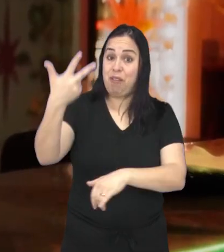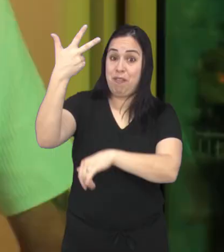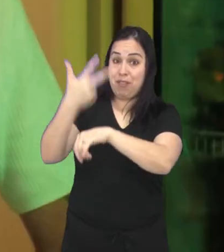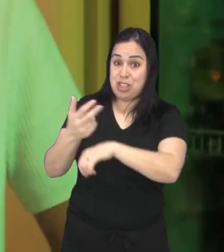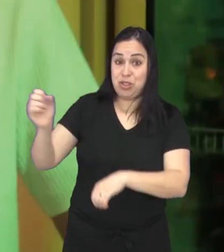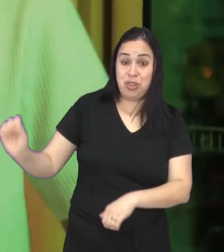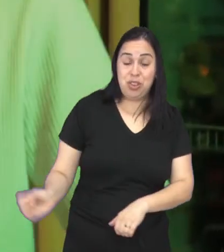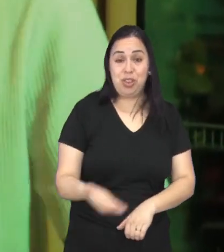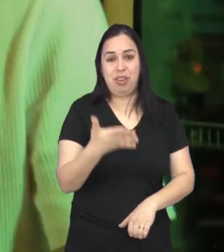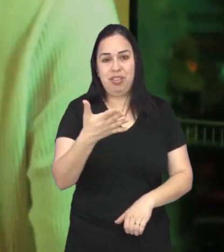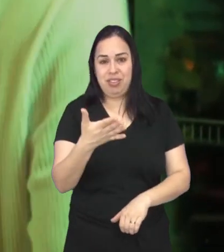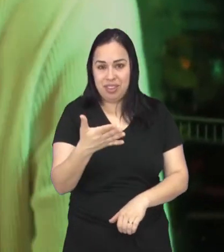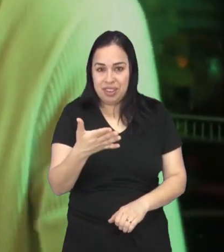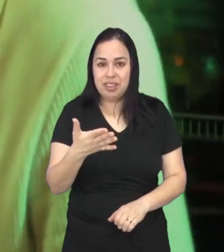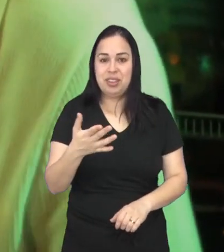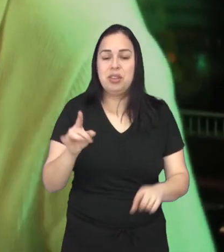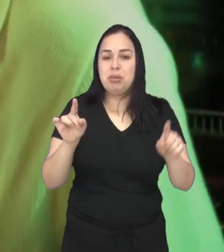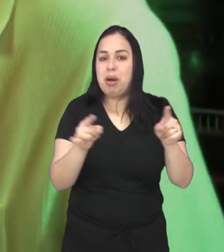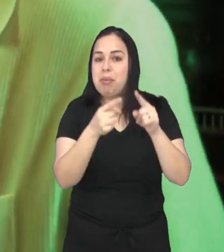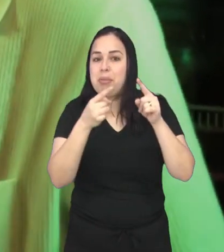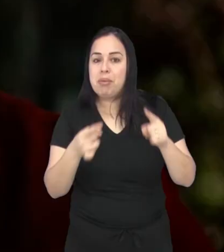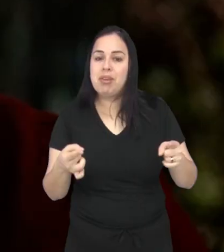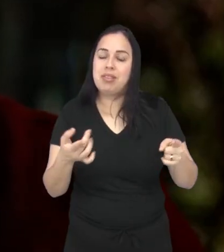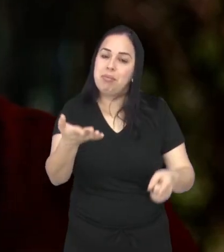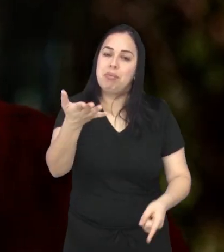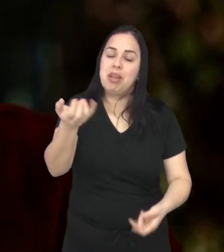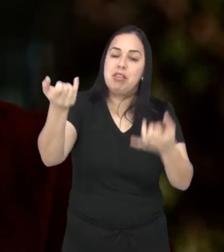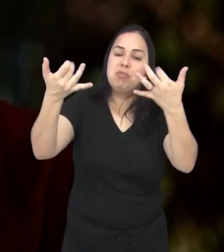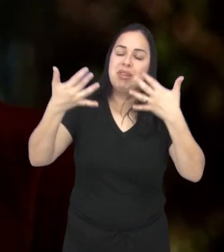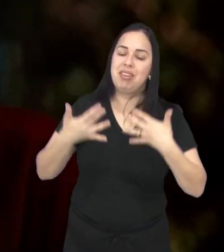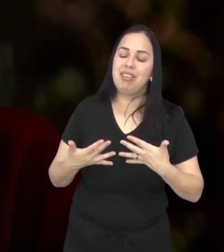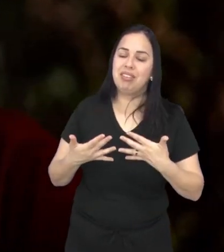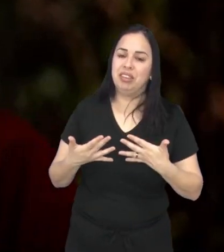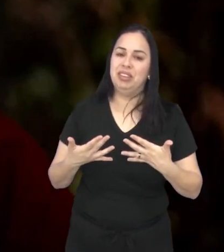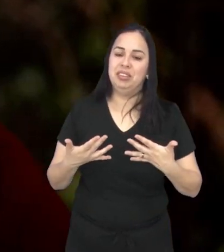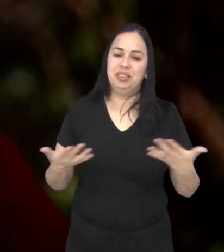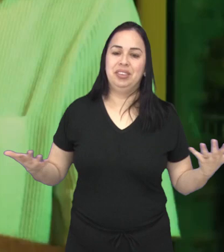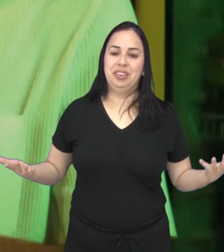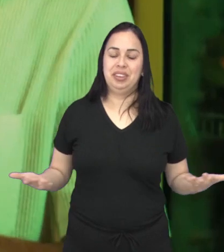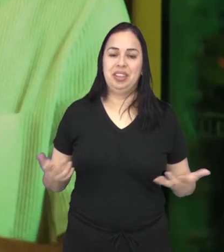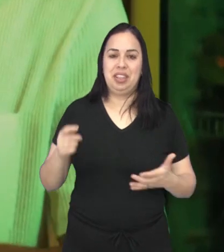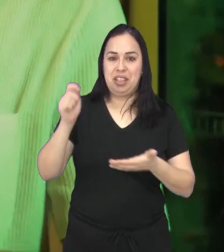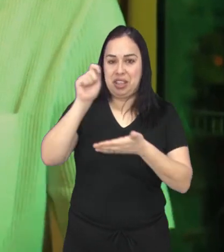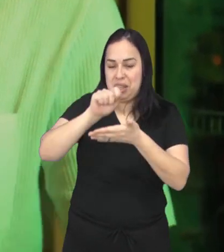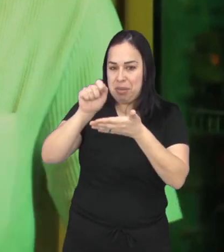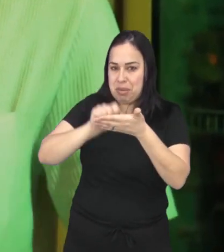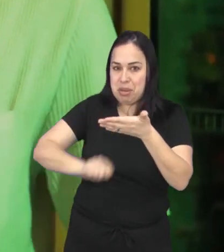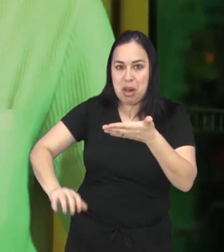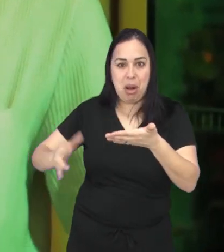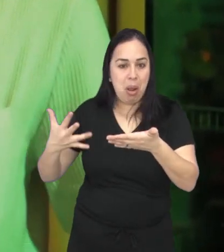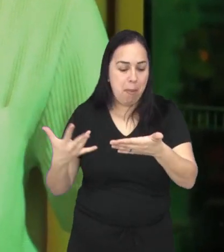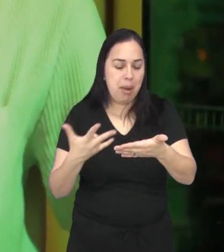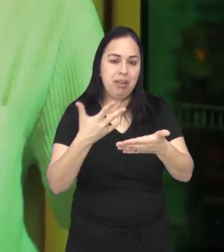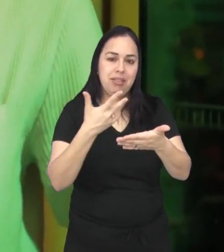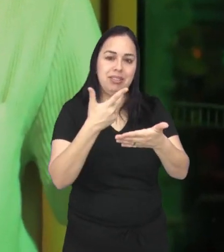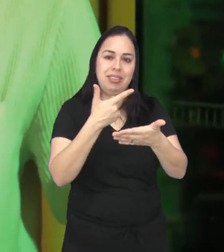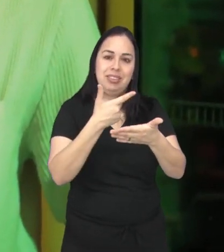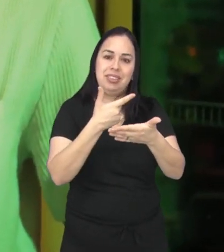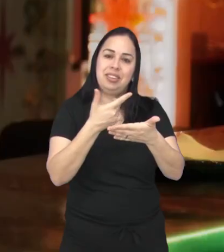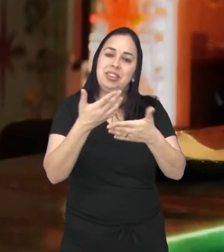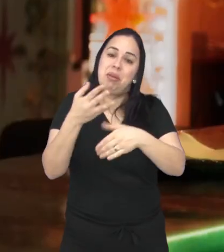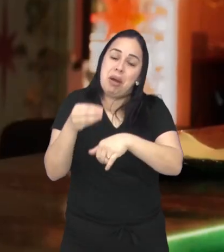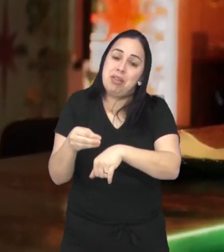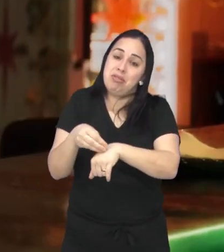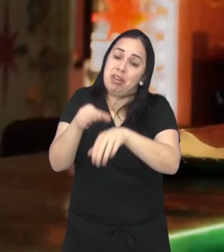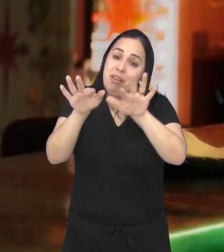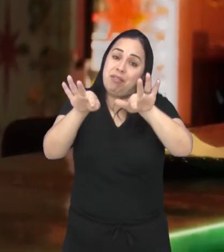videoclipe, dessa vez com o single Fala Como Tá, também do álbum Degradê. Uma composição lindíssima. Eu vou terminando essa